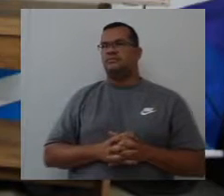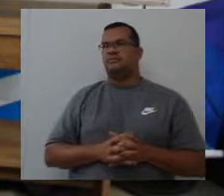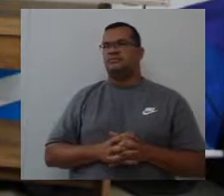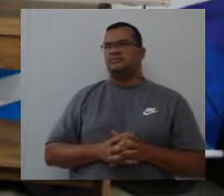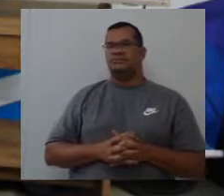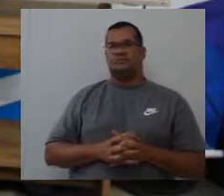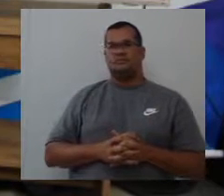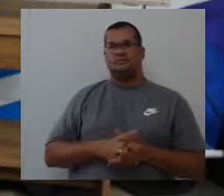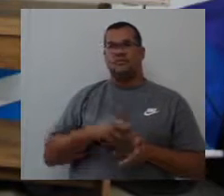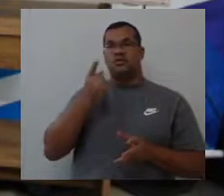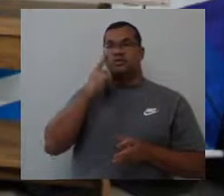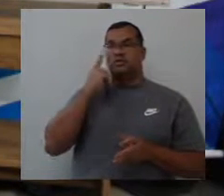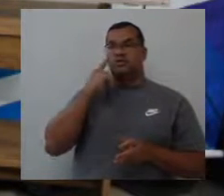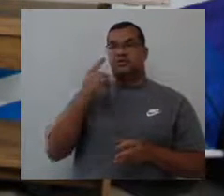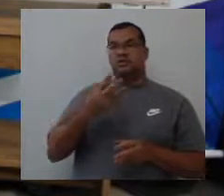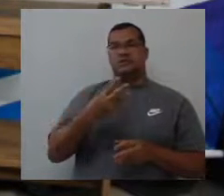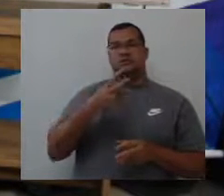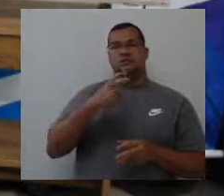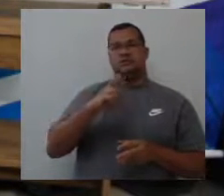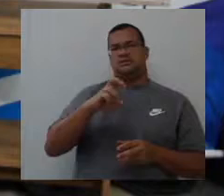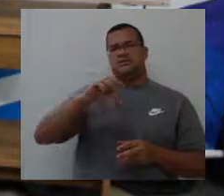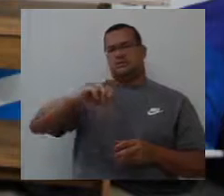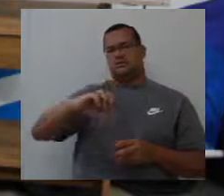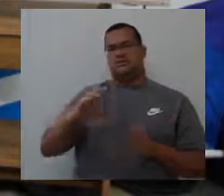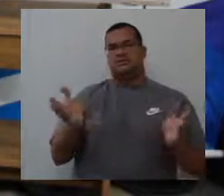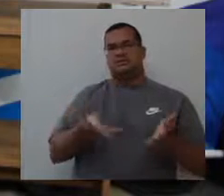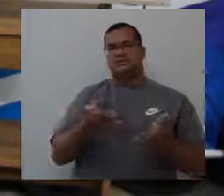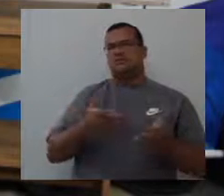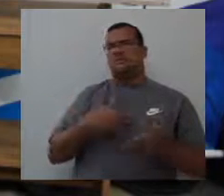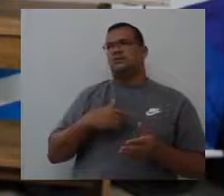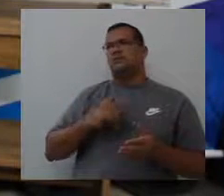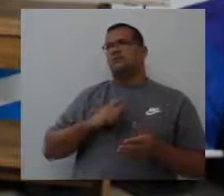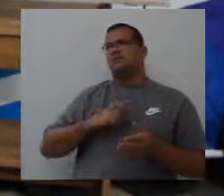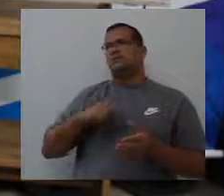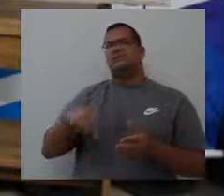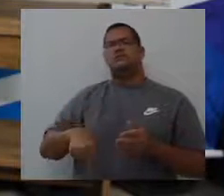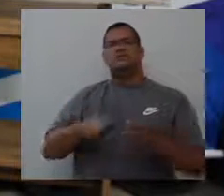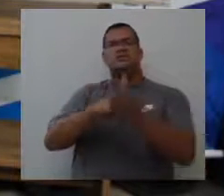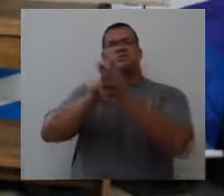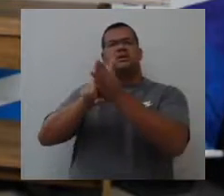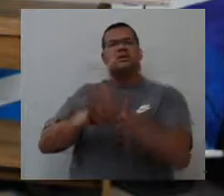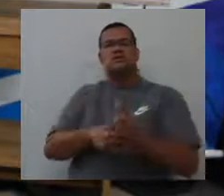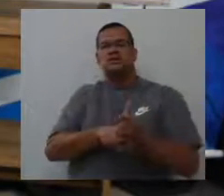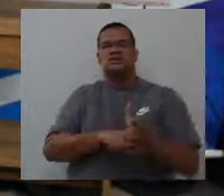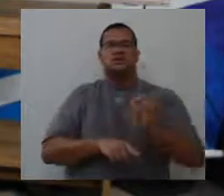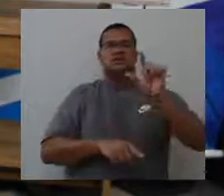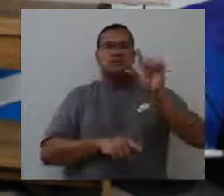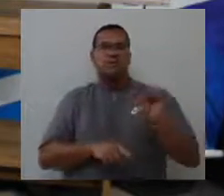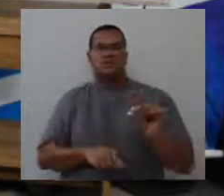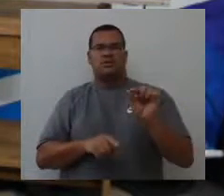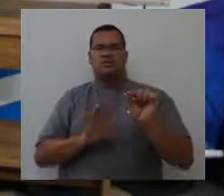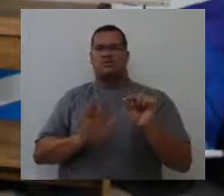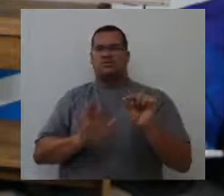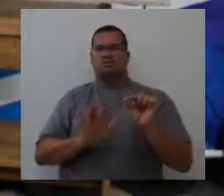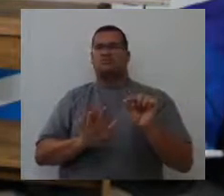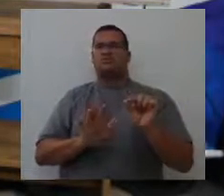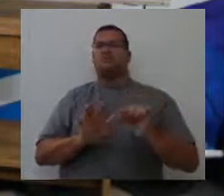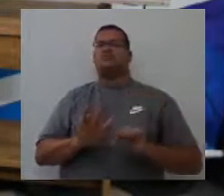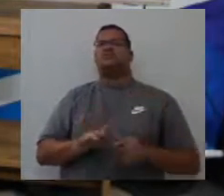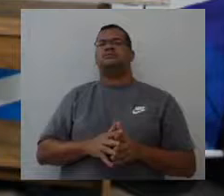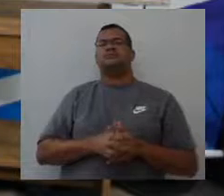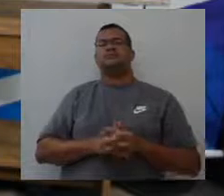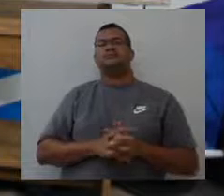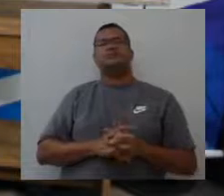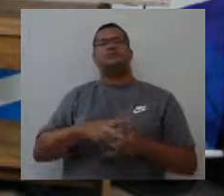3,59, como está aqui, ó, eu peguei aí de pesquisas aqui em Pernambuco do menor preço que eu encontrei, tá certo? Então, veja,